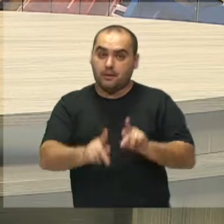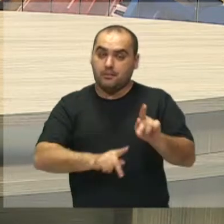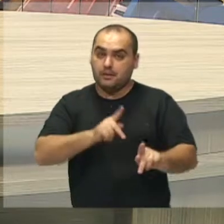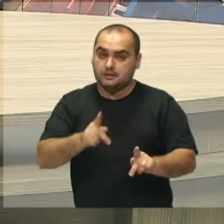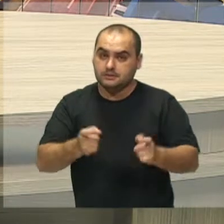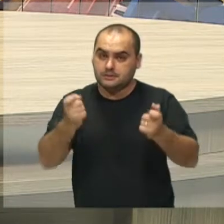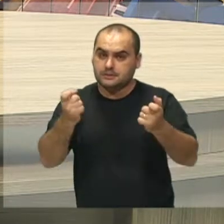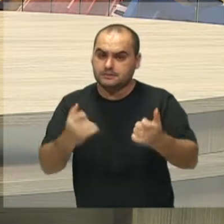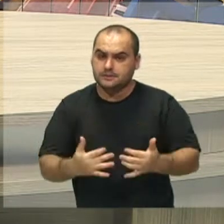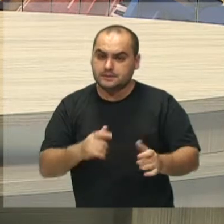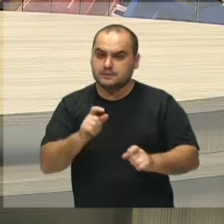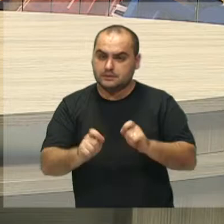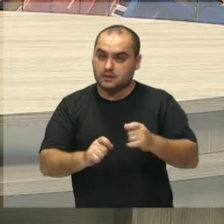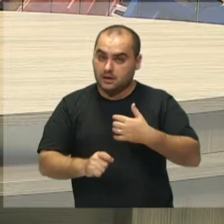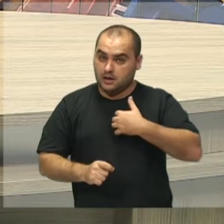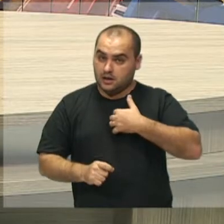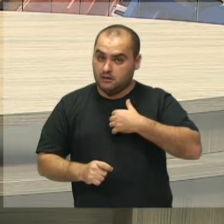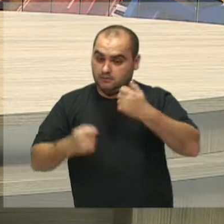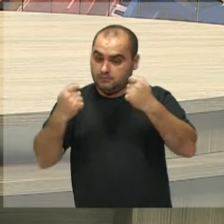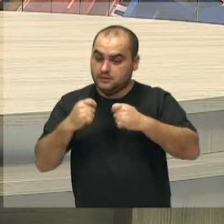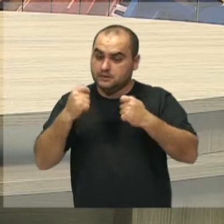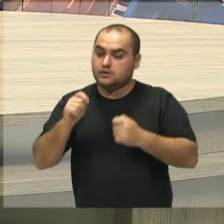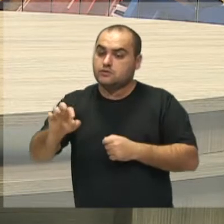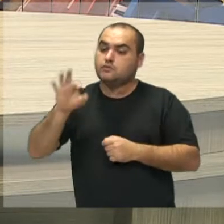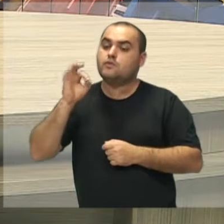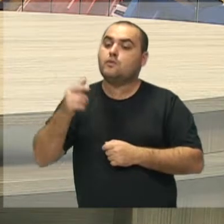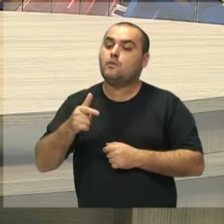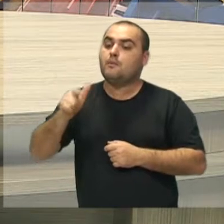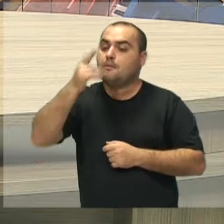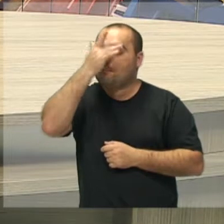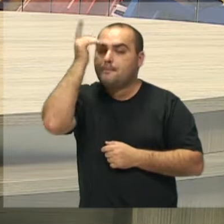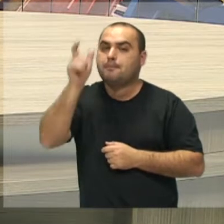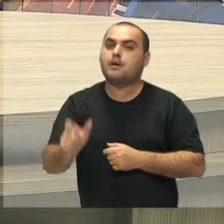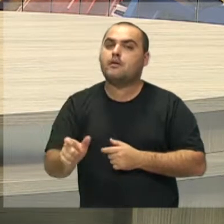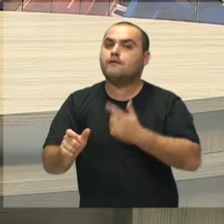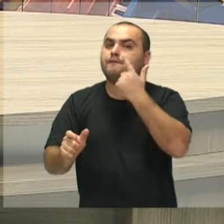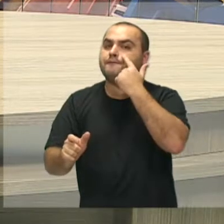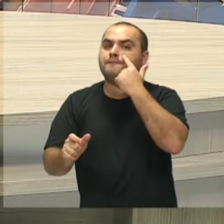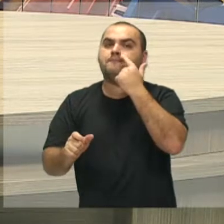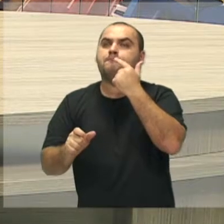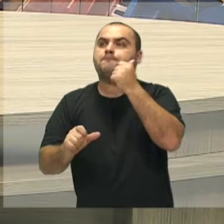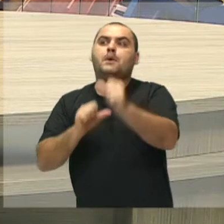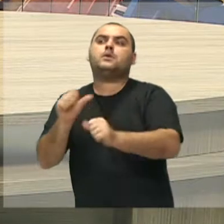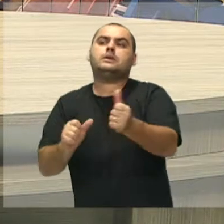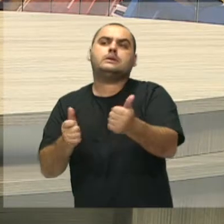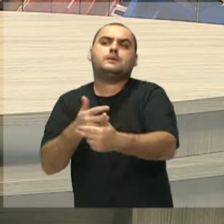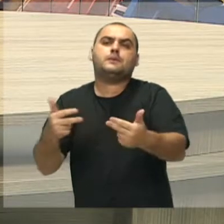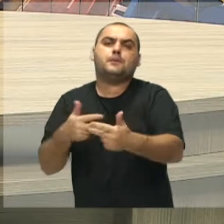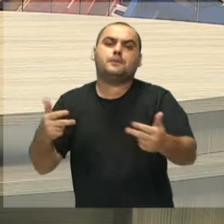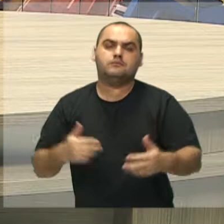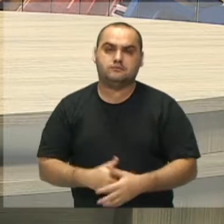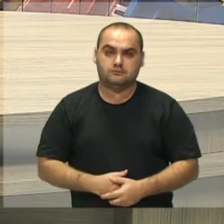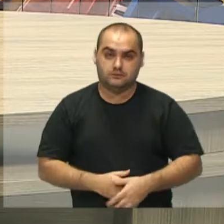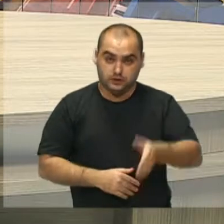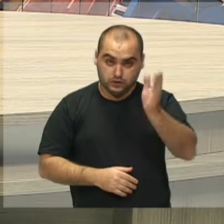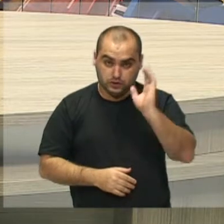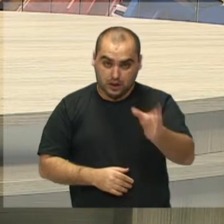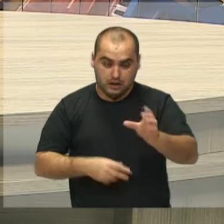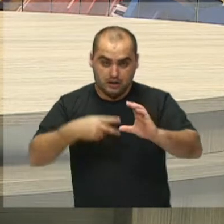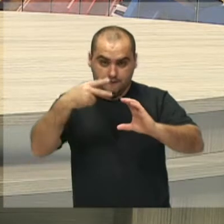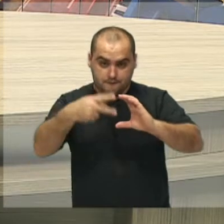preciso arriscar de alguma maneira em outros nomes. Eu quero ver se alguma coisa muda. E na Câmara de Vereadores, no